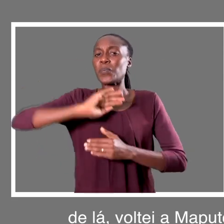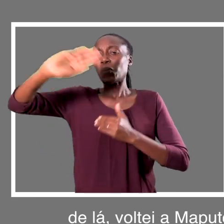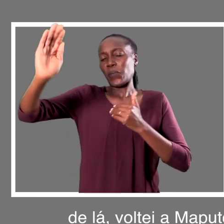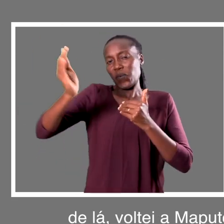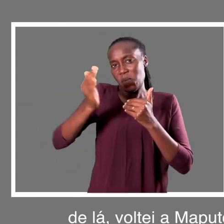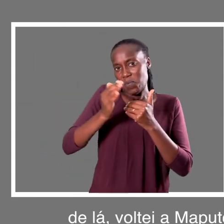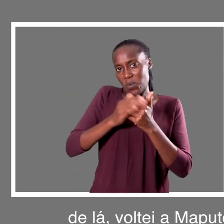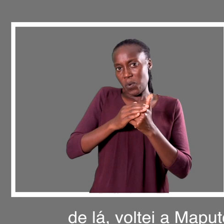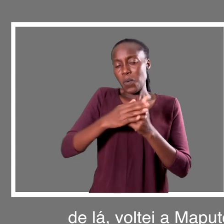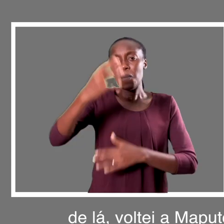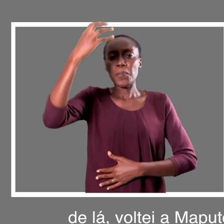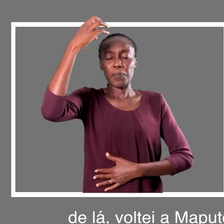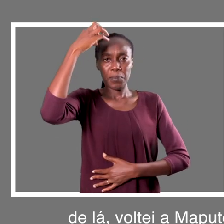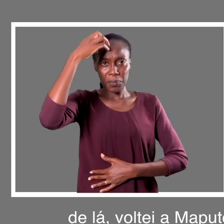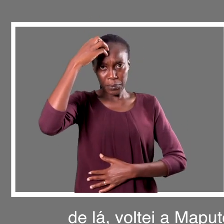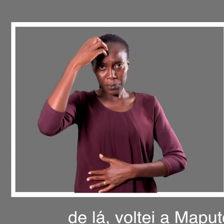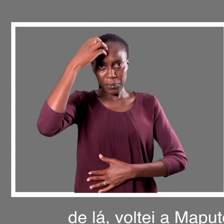para Maputo e